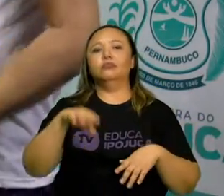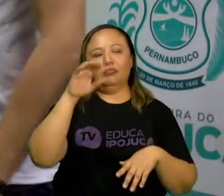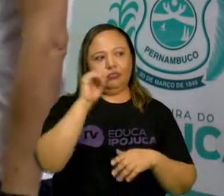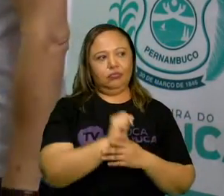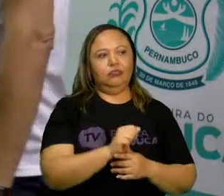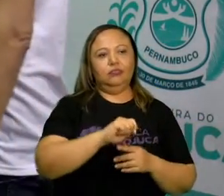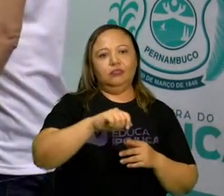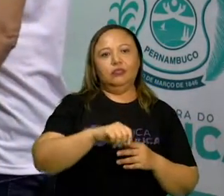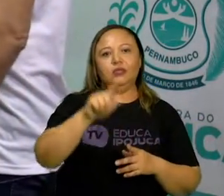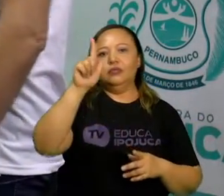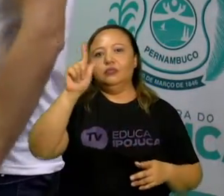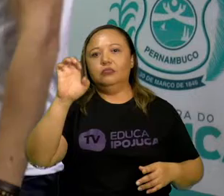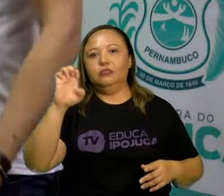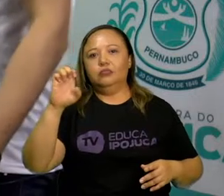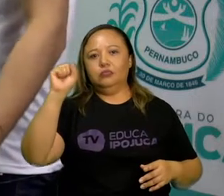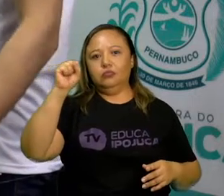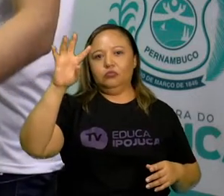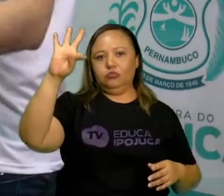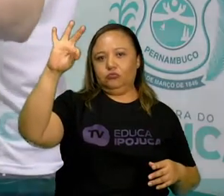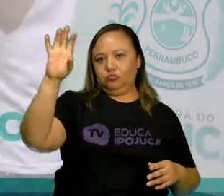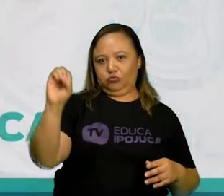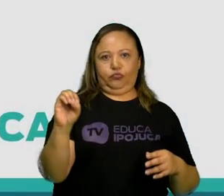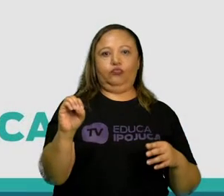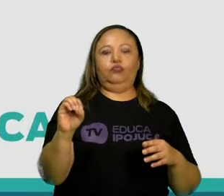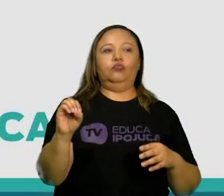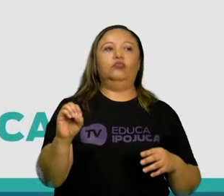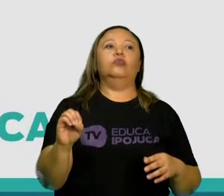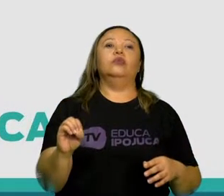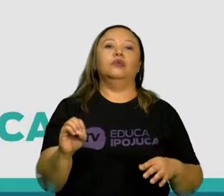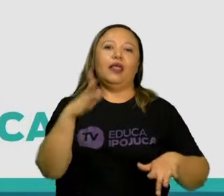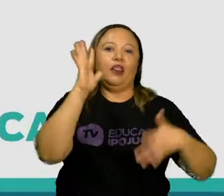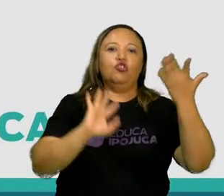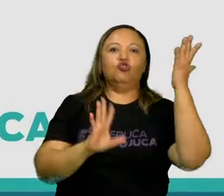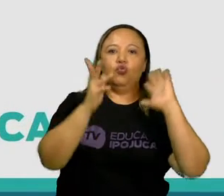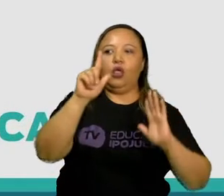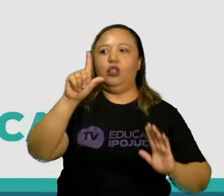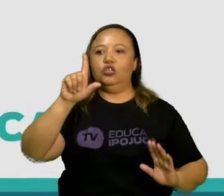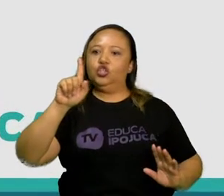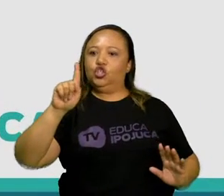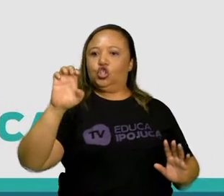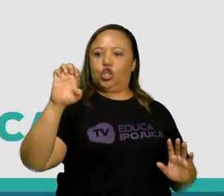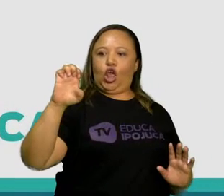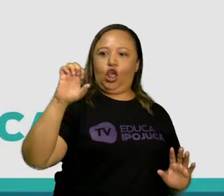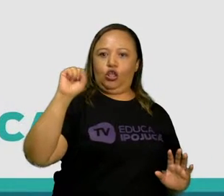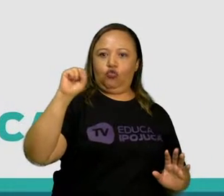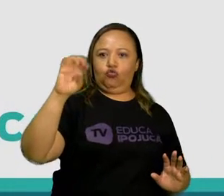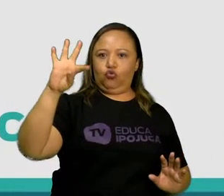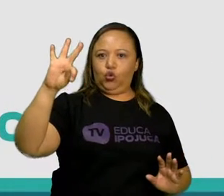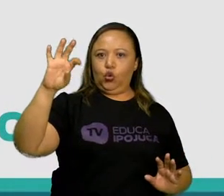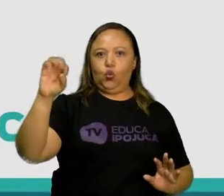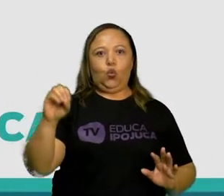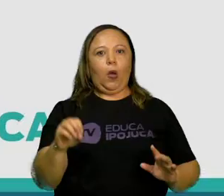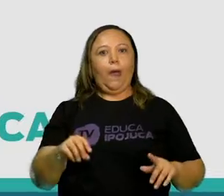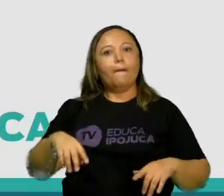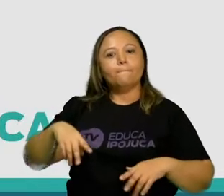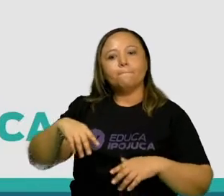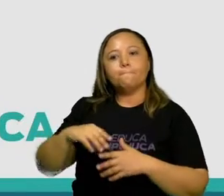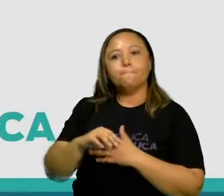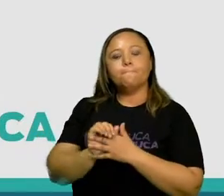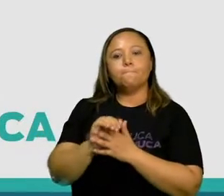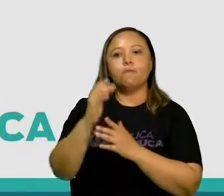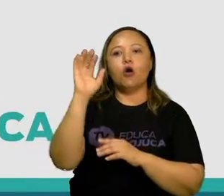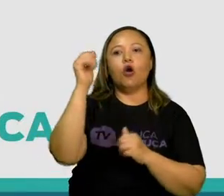beleza bom então um gesto é às vezes secular é movimentar e fazer